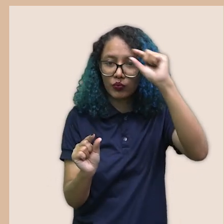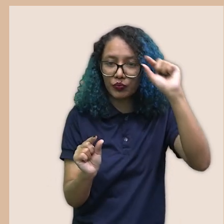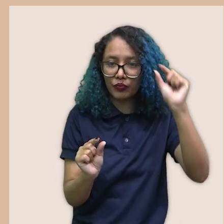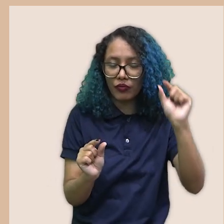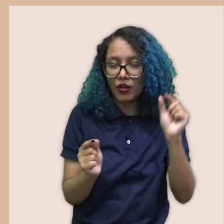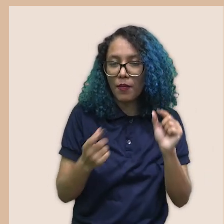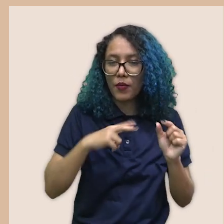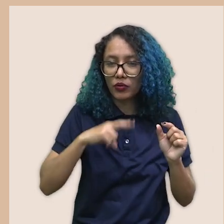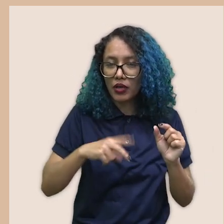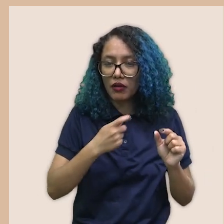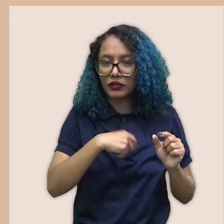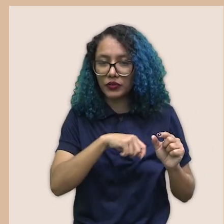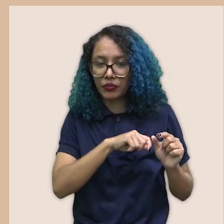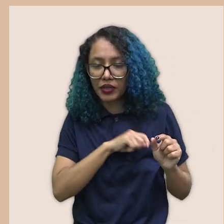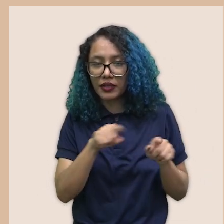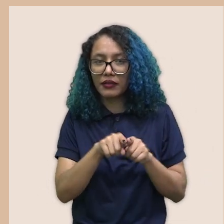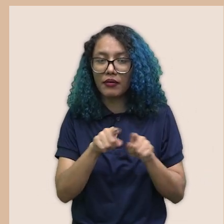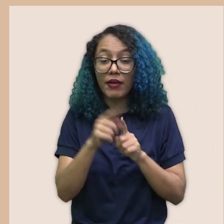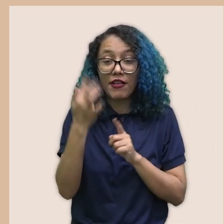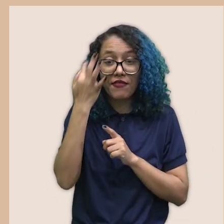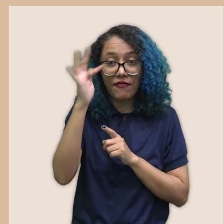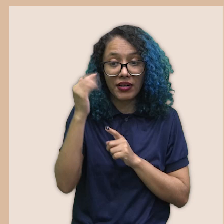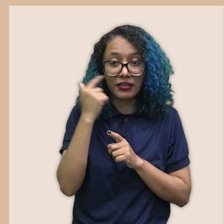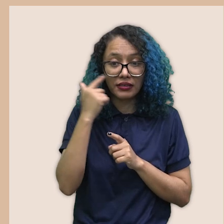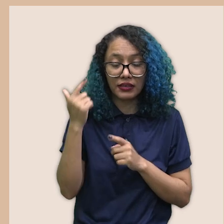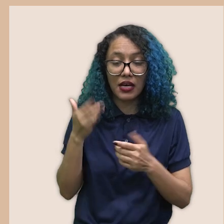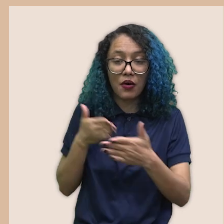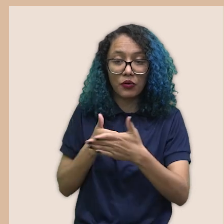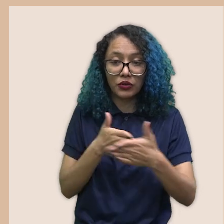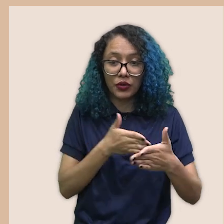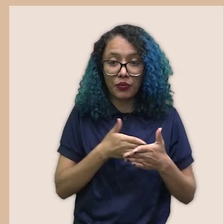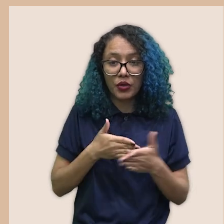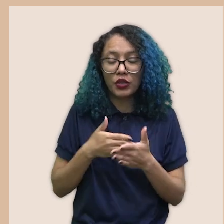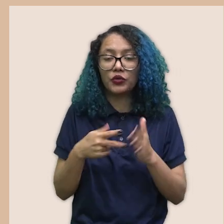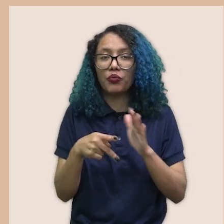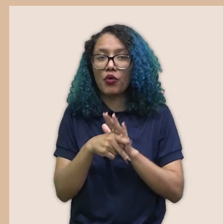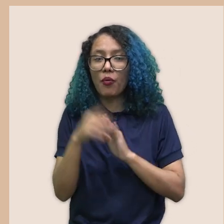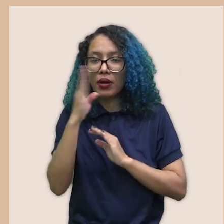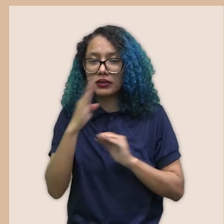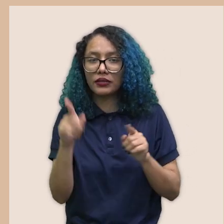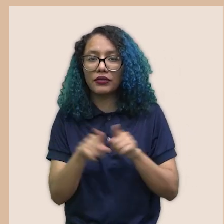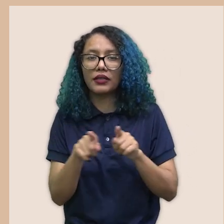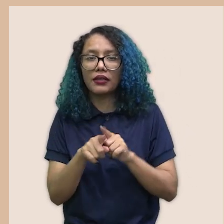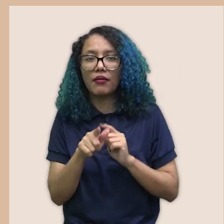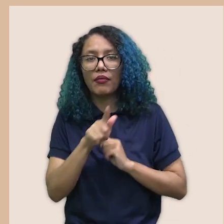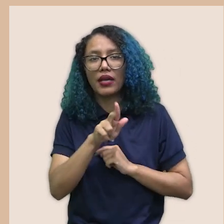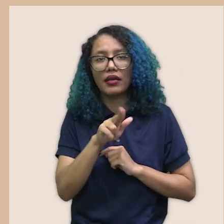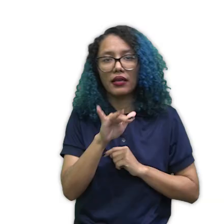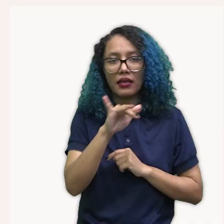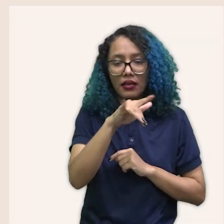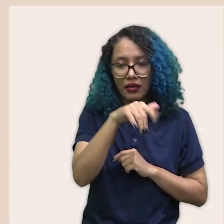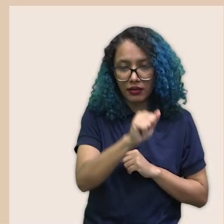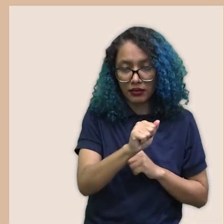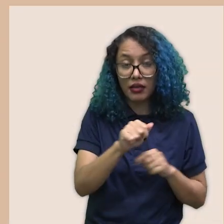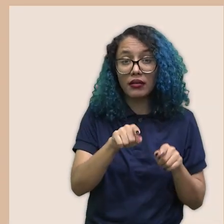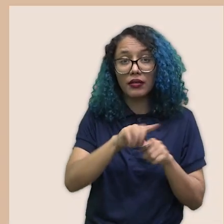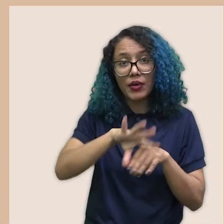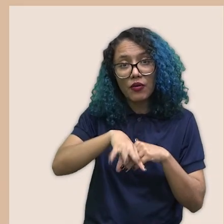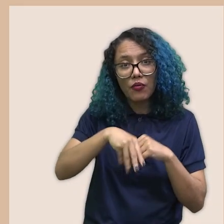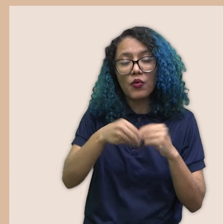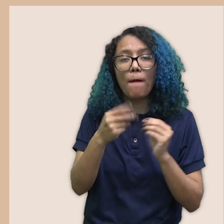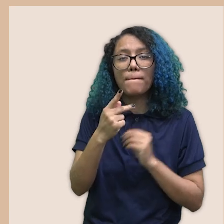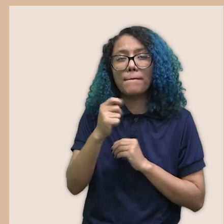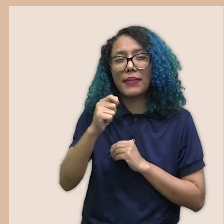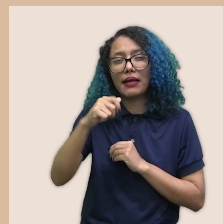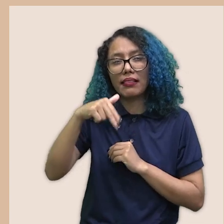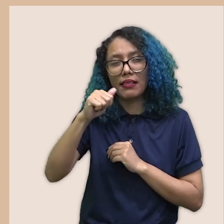em relação ao rio Oiapoque, como limite entre Brasil e Guiana Francesa, incorporando o Amapá.